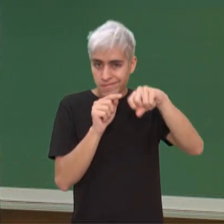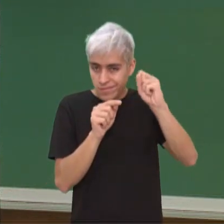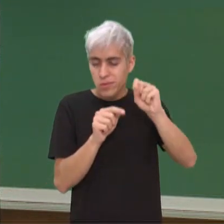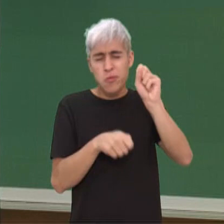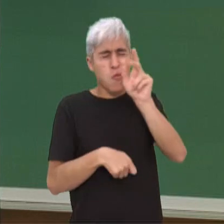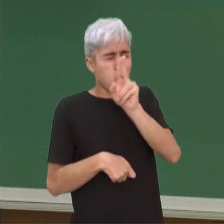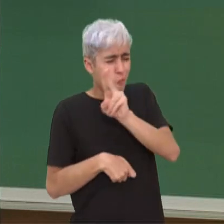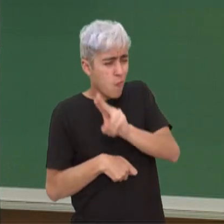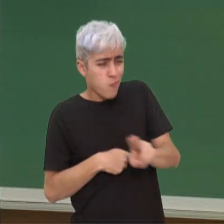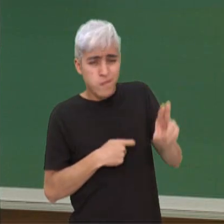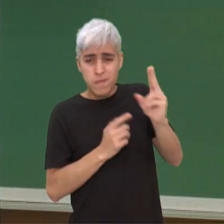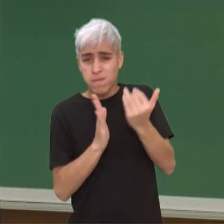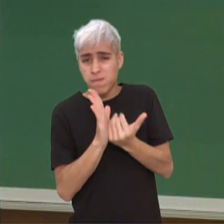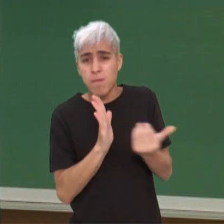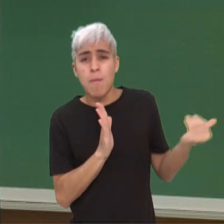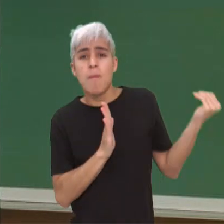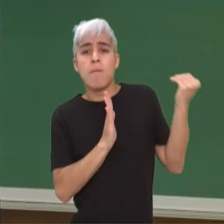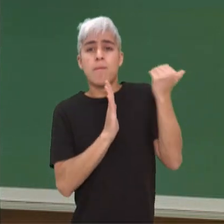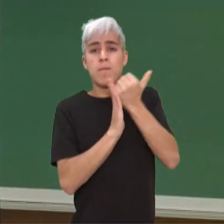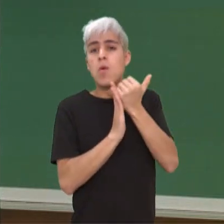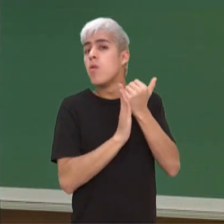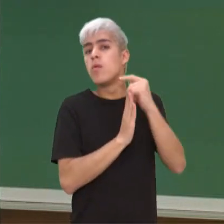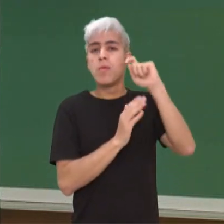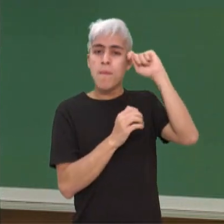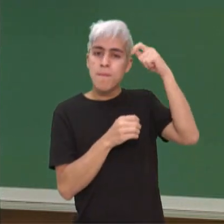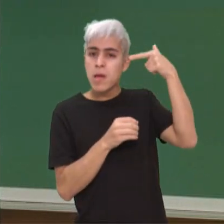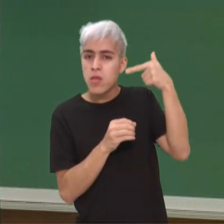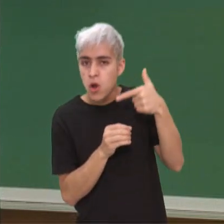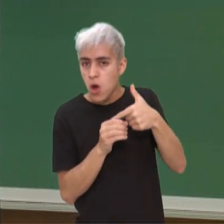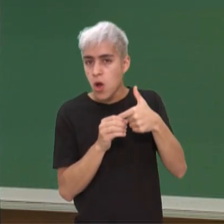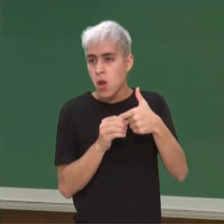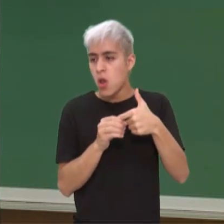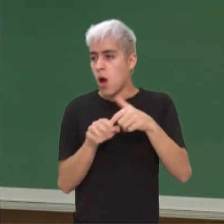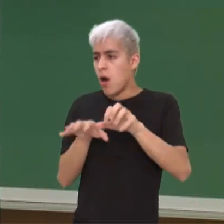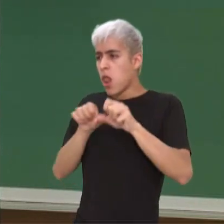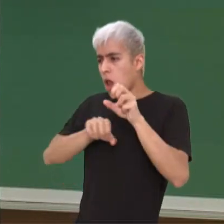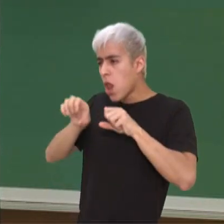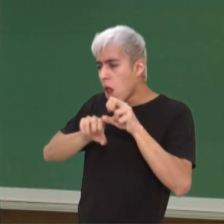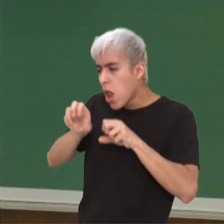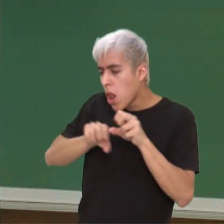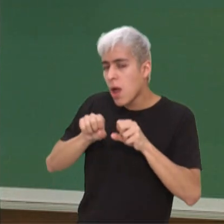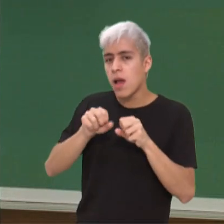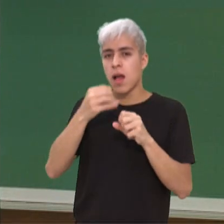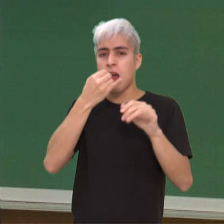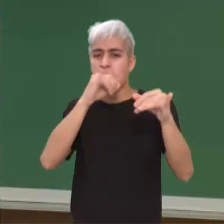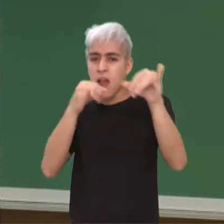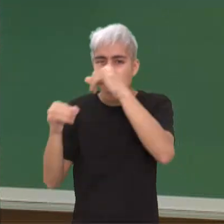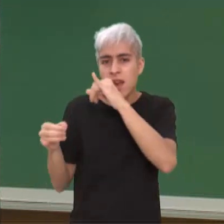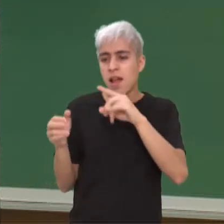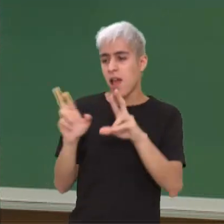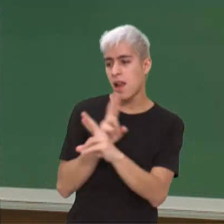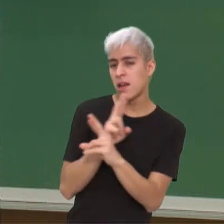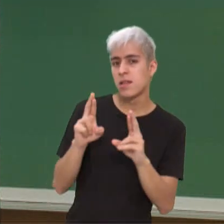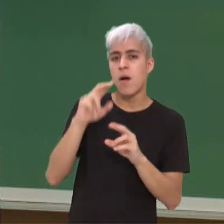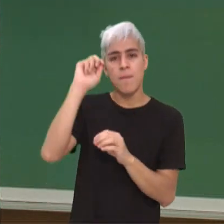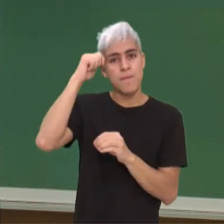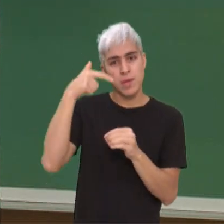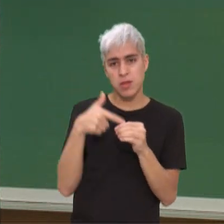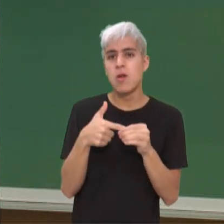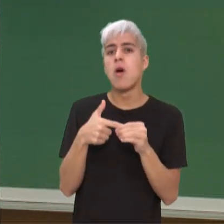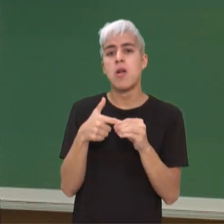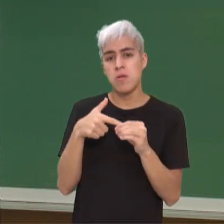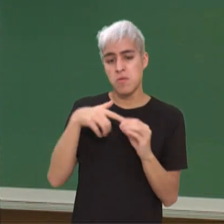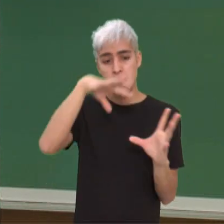mapa, como um grande consumidor da questão energética linkada ao petróleo a